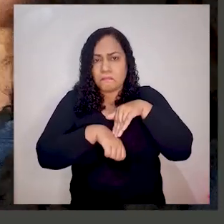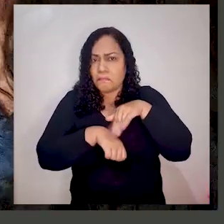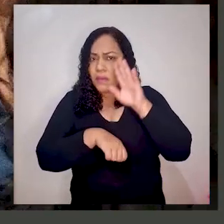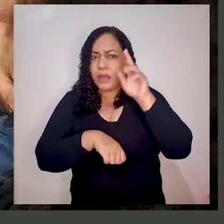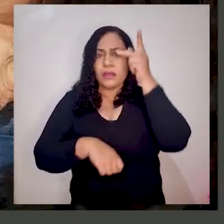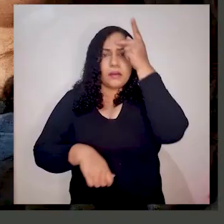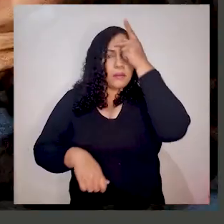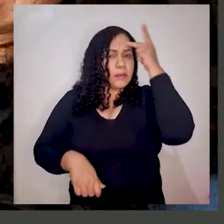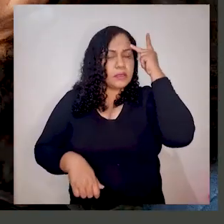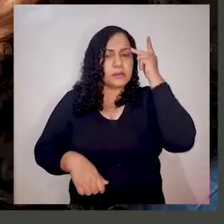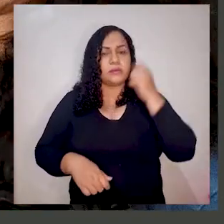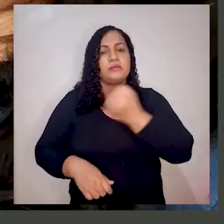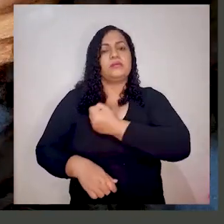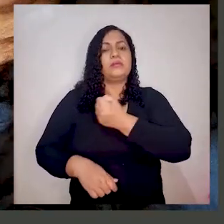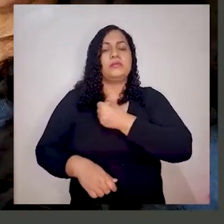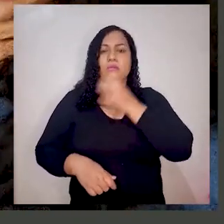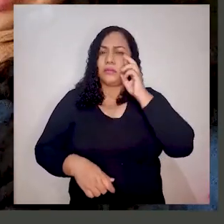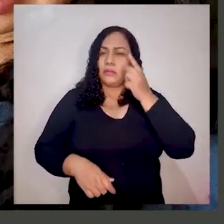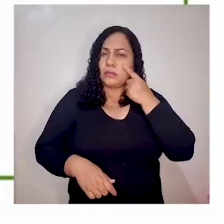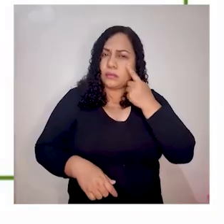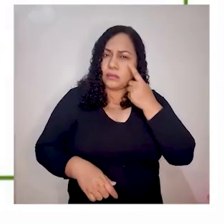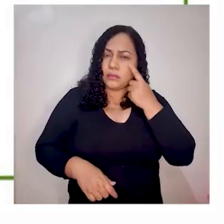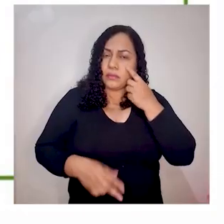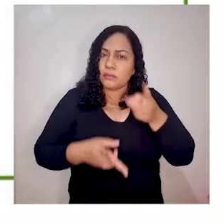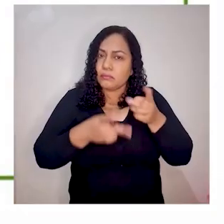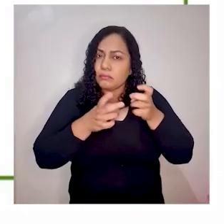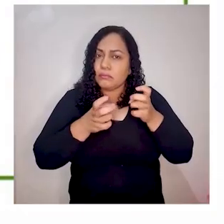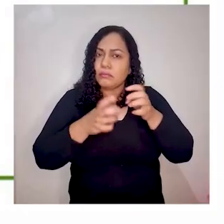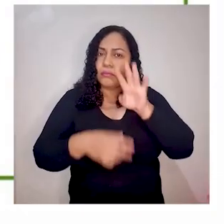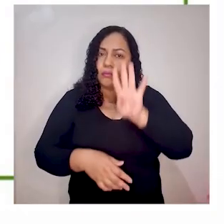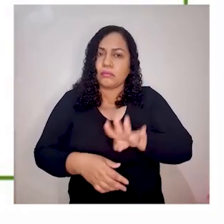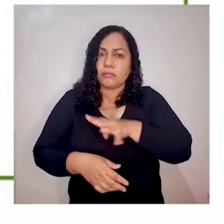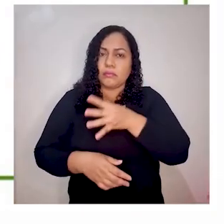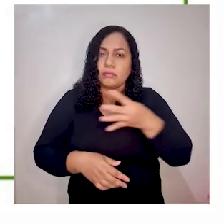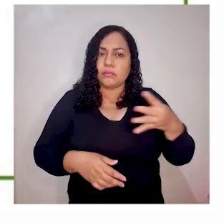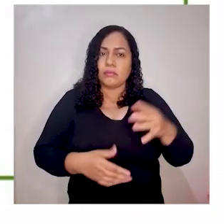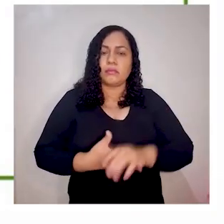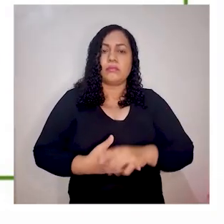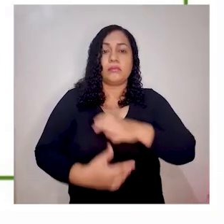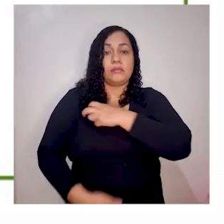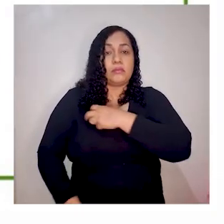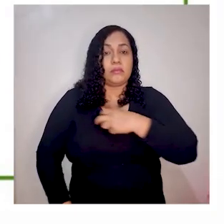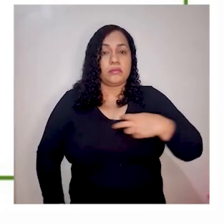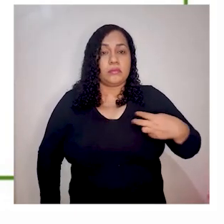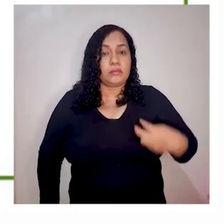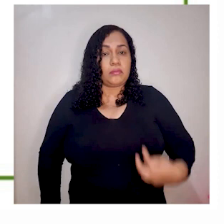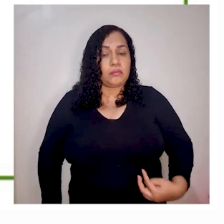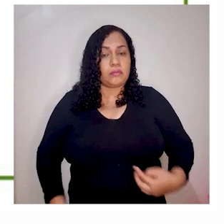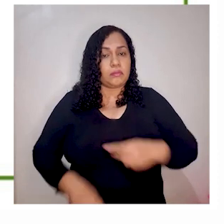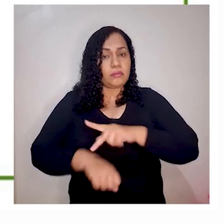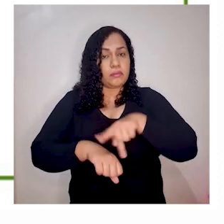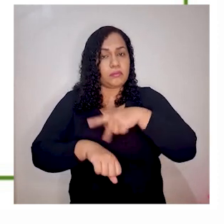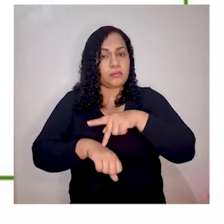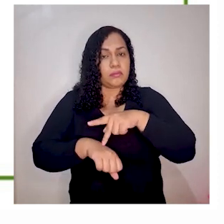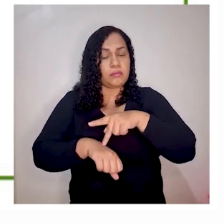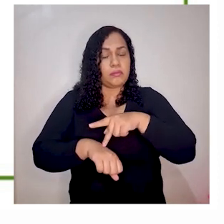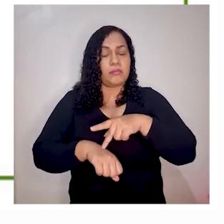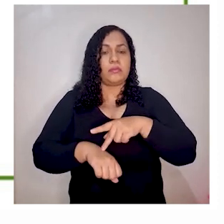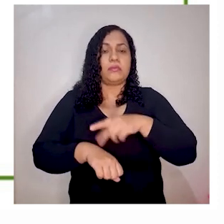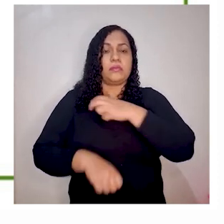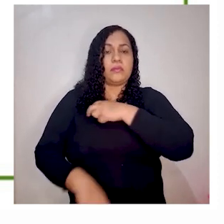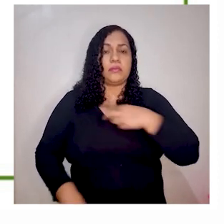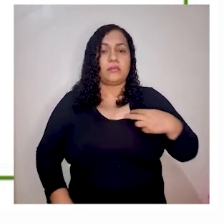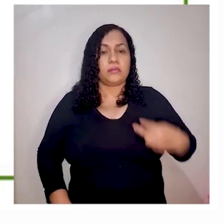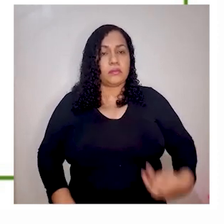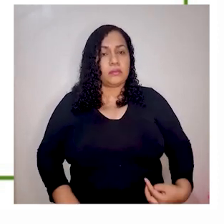Então, como a gente consegue observar aqui, nessa tabela, observe aí nesse gráfico, na verdade, a China apresenta,